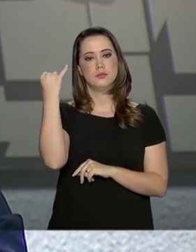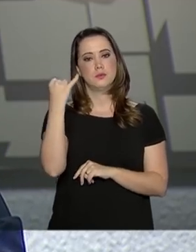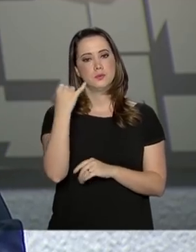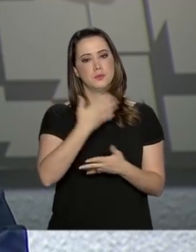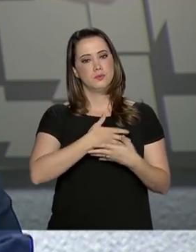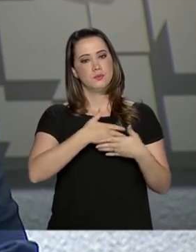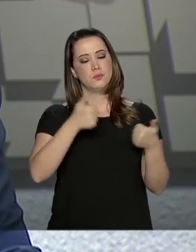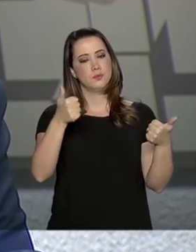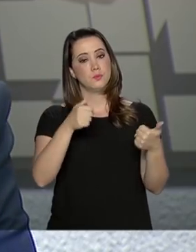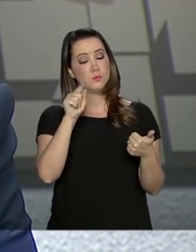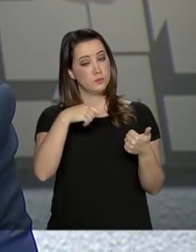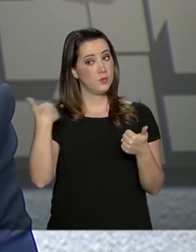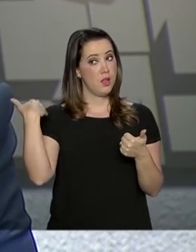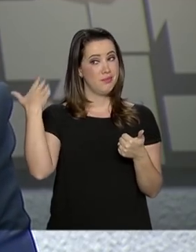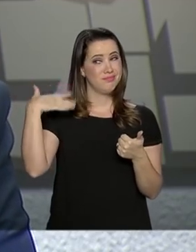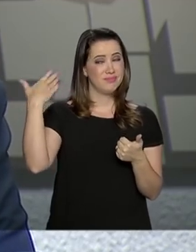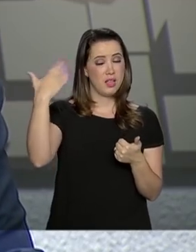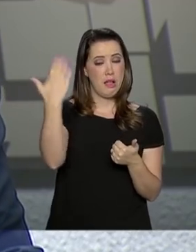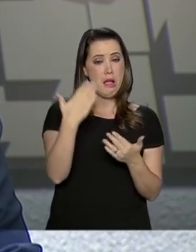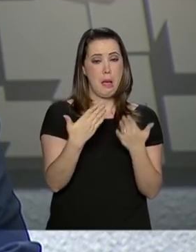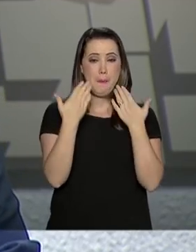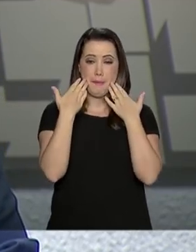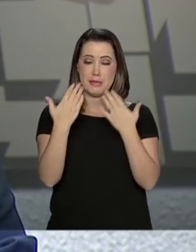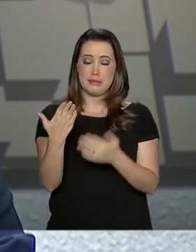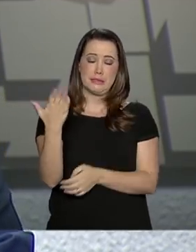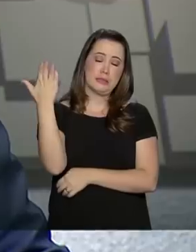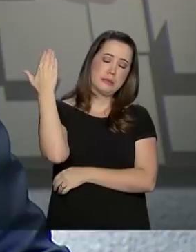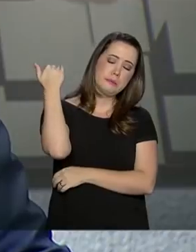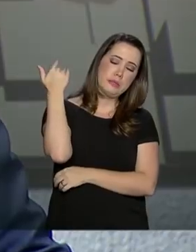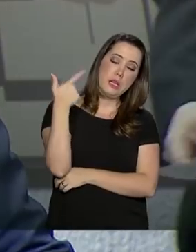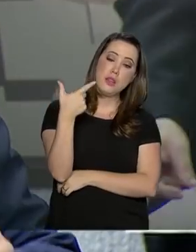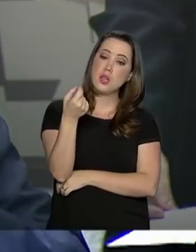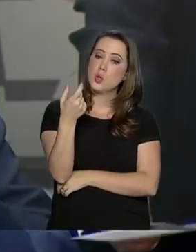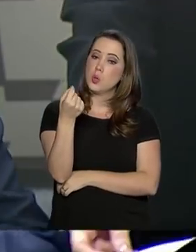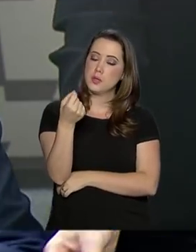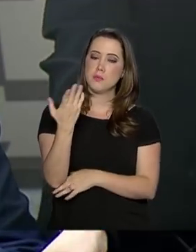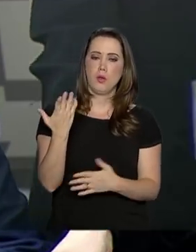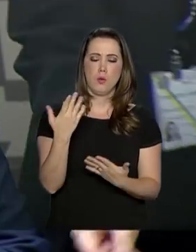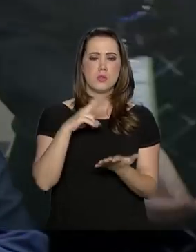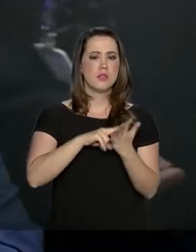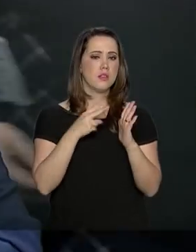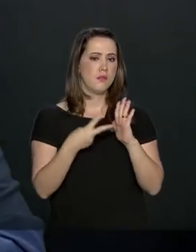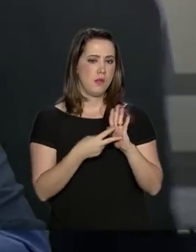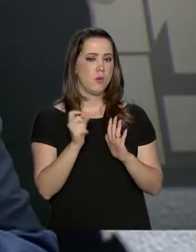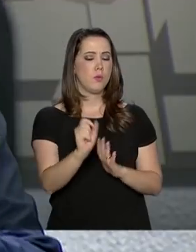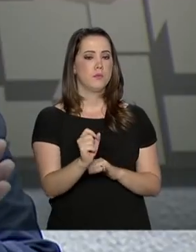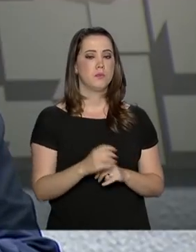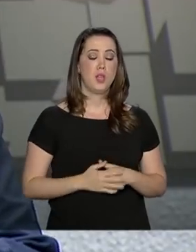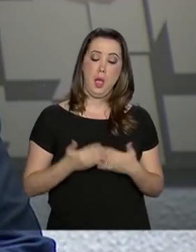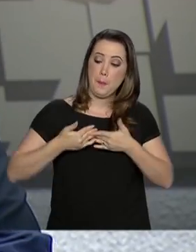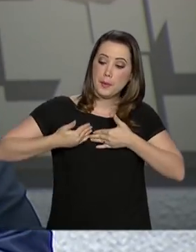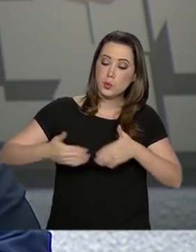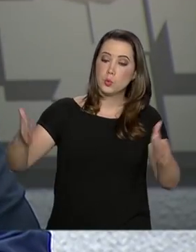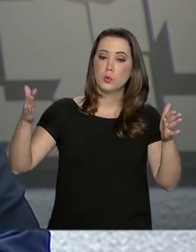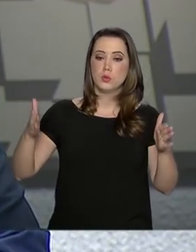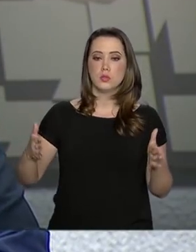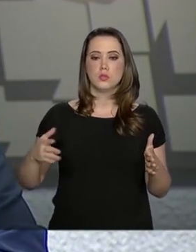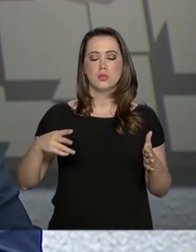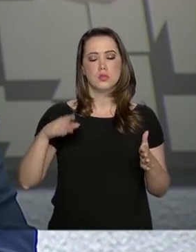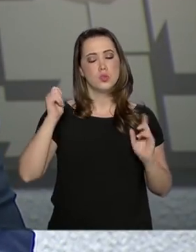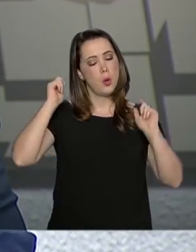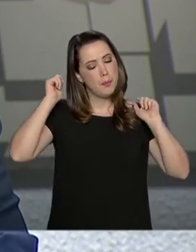do acordo lá apresentado no começo, nos anos 2000. Ele significa, na verdade, a abertura, né, de